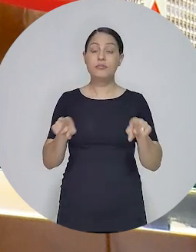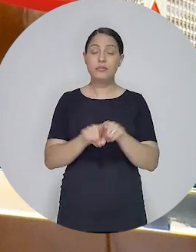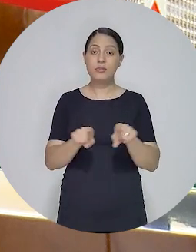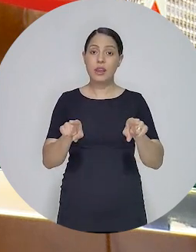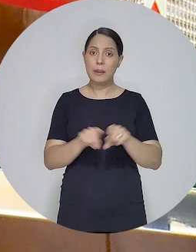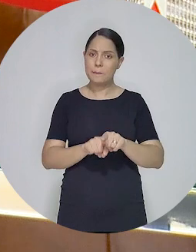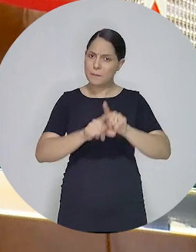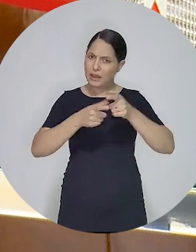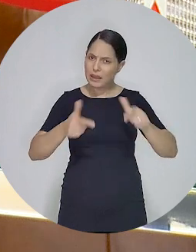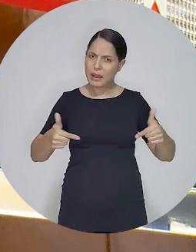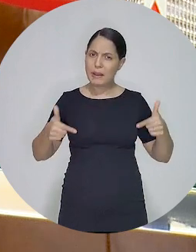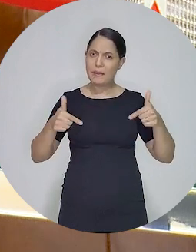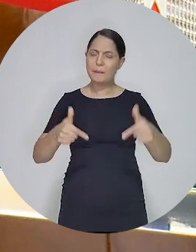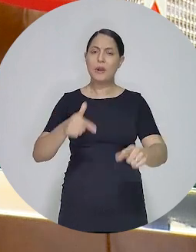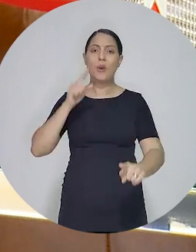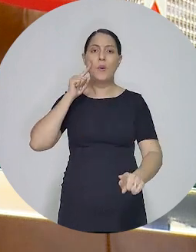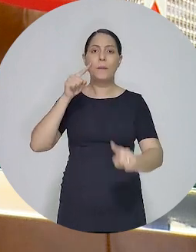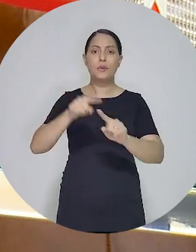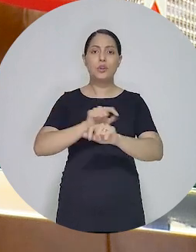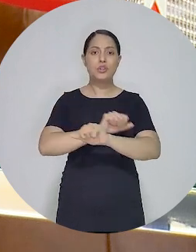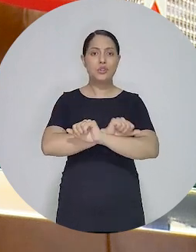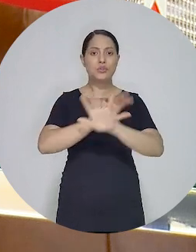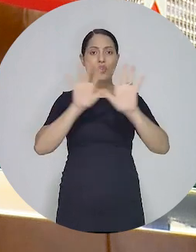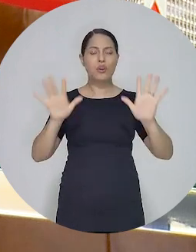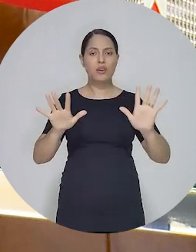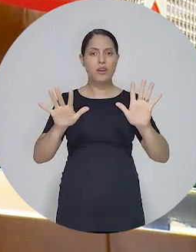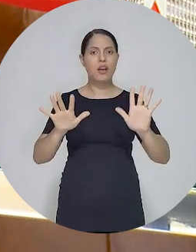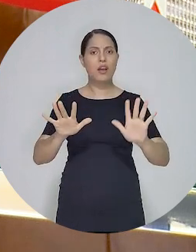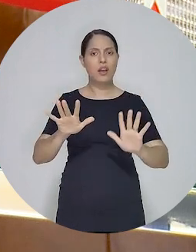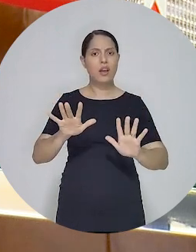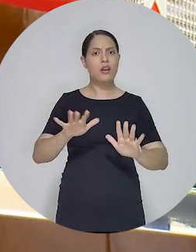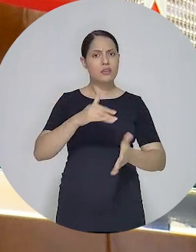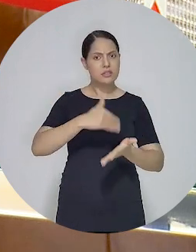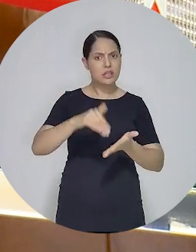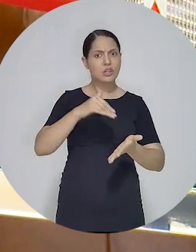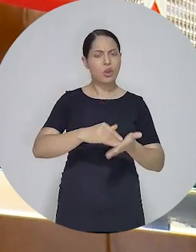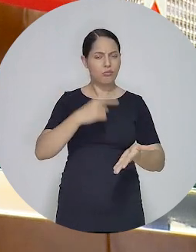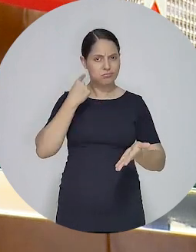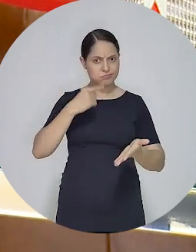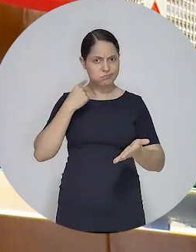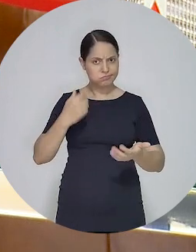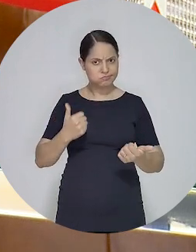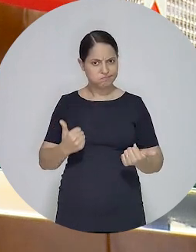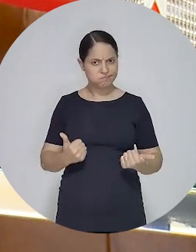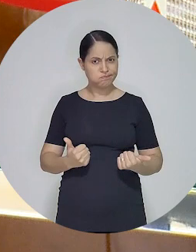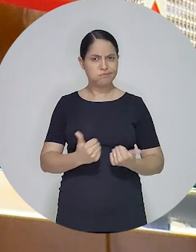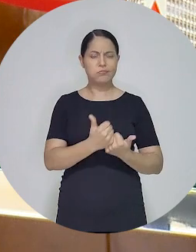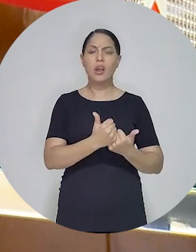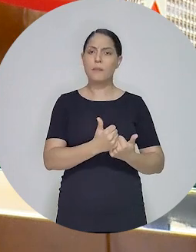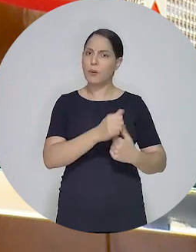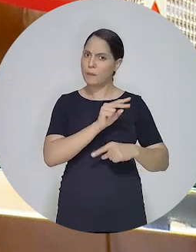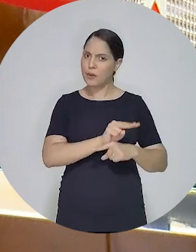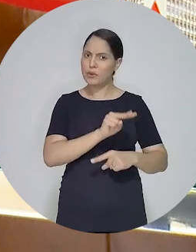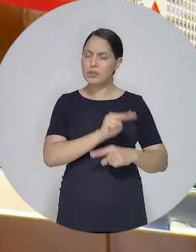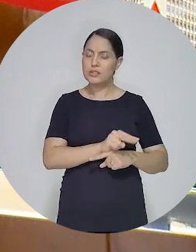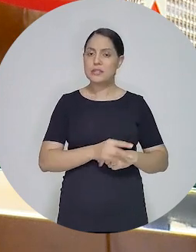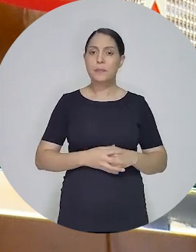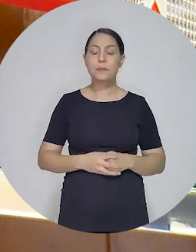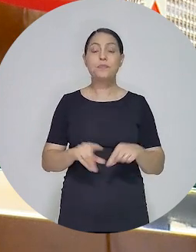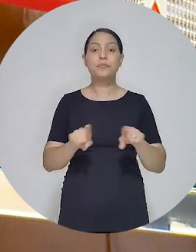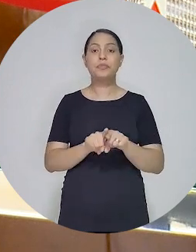do advogado, que amplia a garantia da inviolabilidade do escritório de